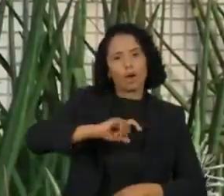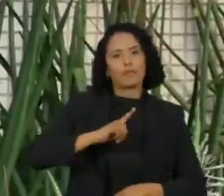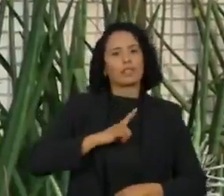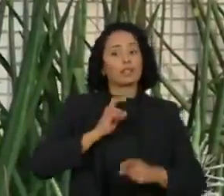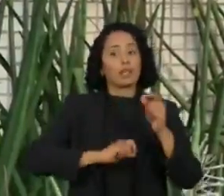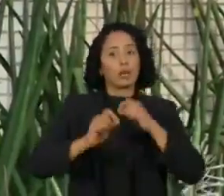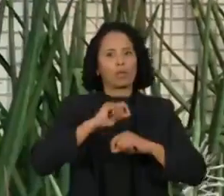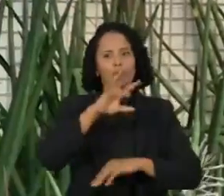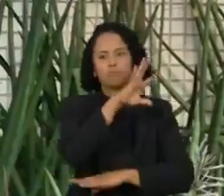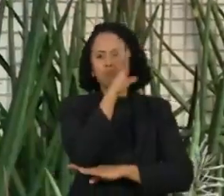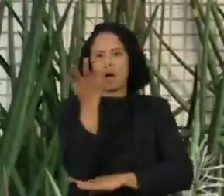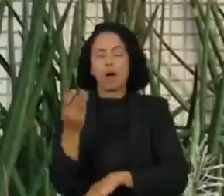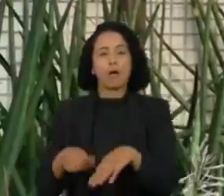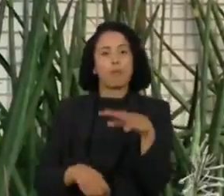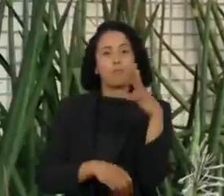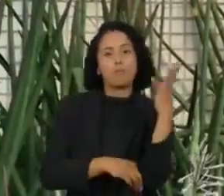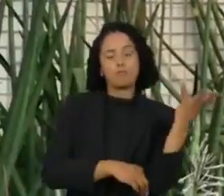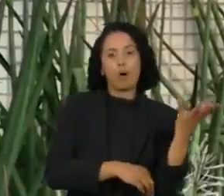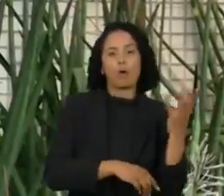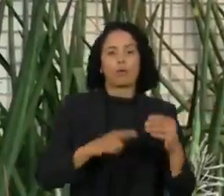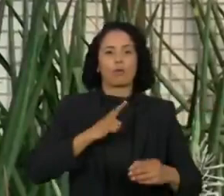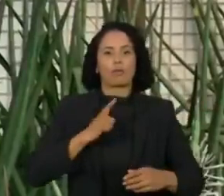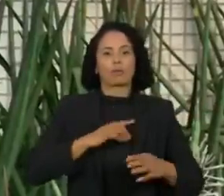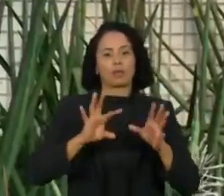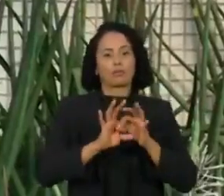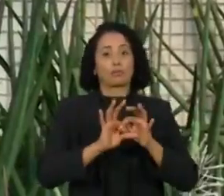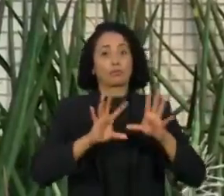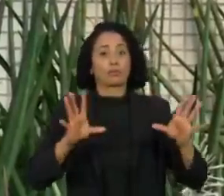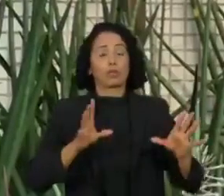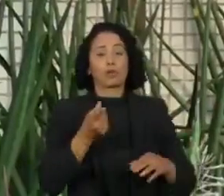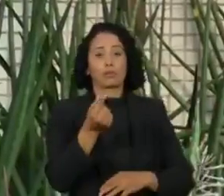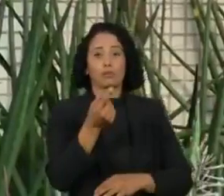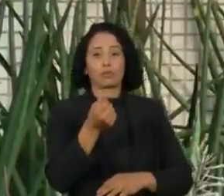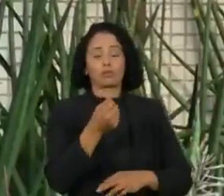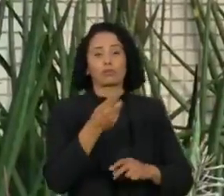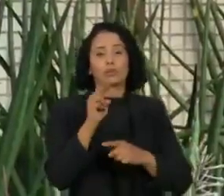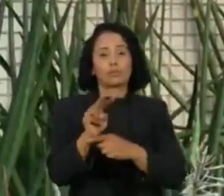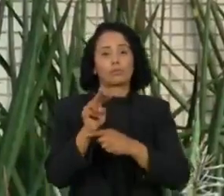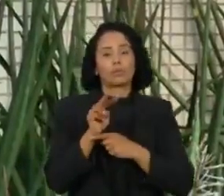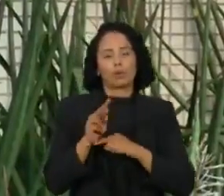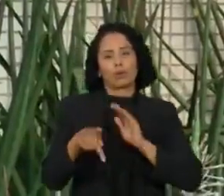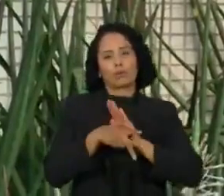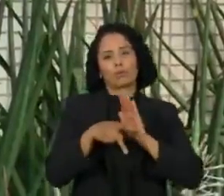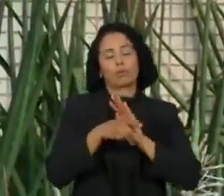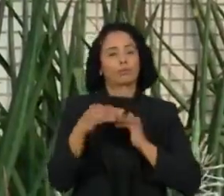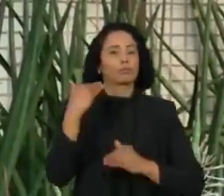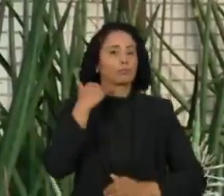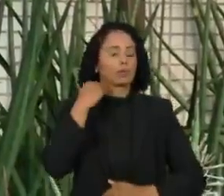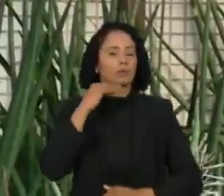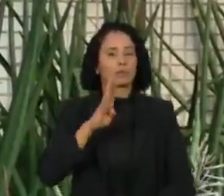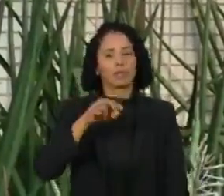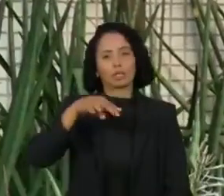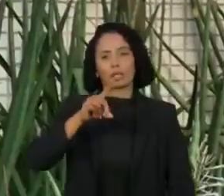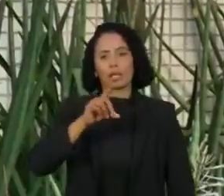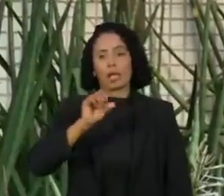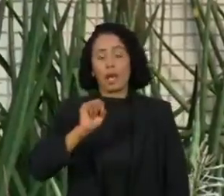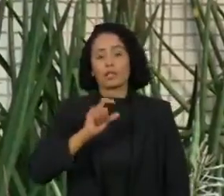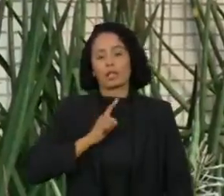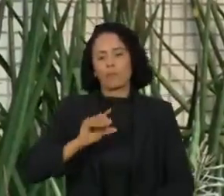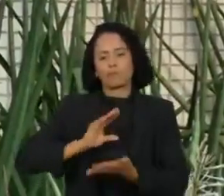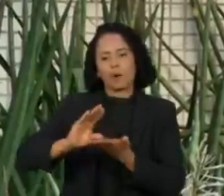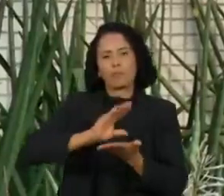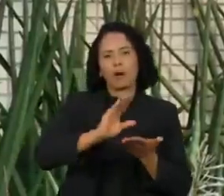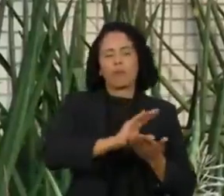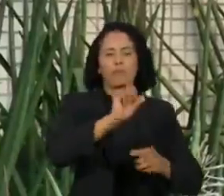Fundo Amazônia, gerido pelo BNDES, o banco de fomento do governo federal. Os recursos estão parados